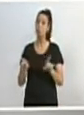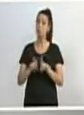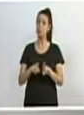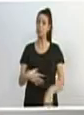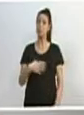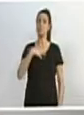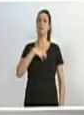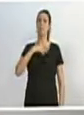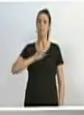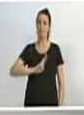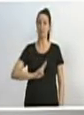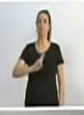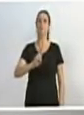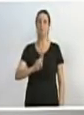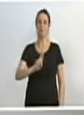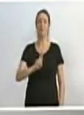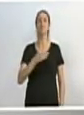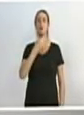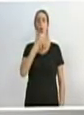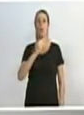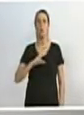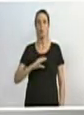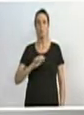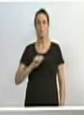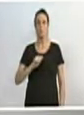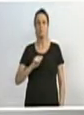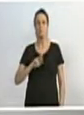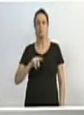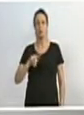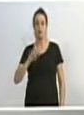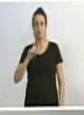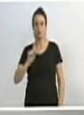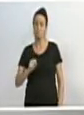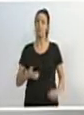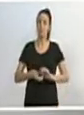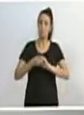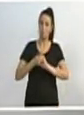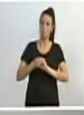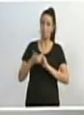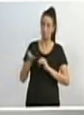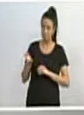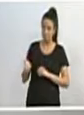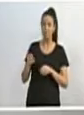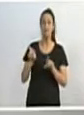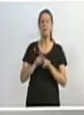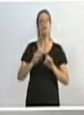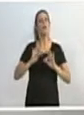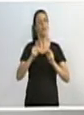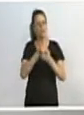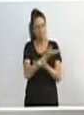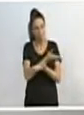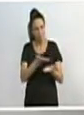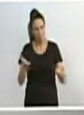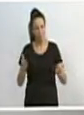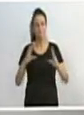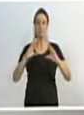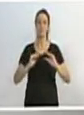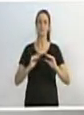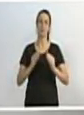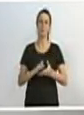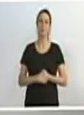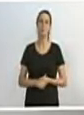representados pelo Carlos Braga Miller, no cumprimento que eu faço, estendo a todos vocês nesta noite.